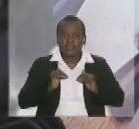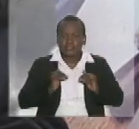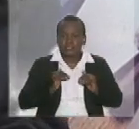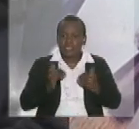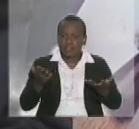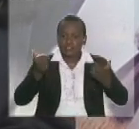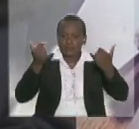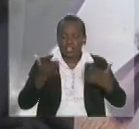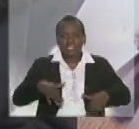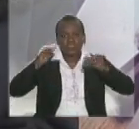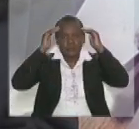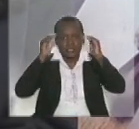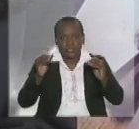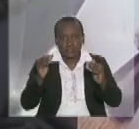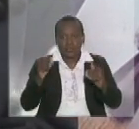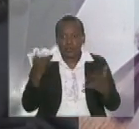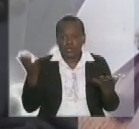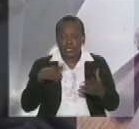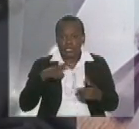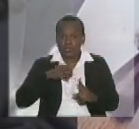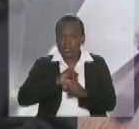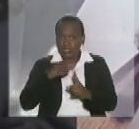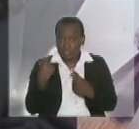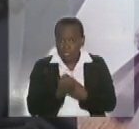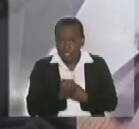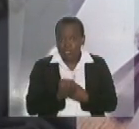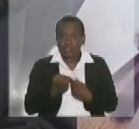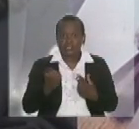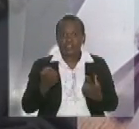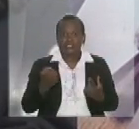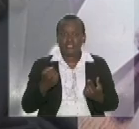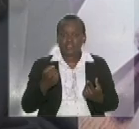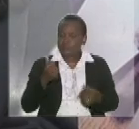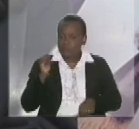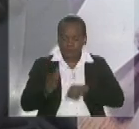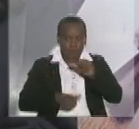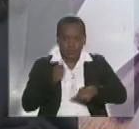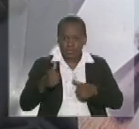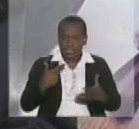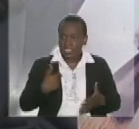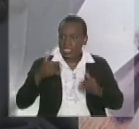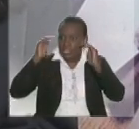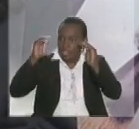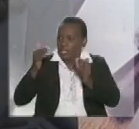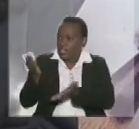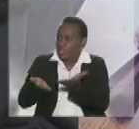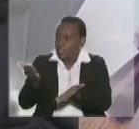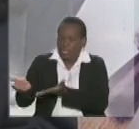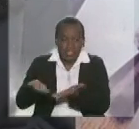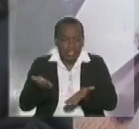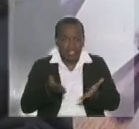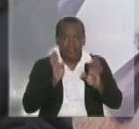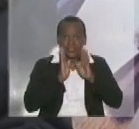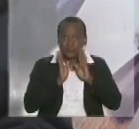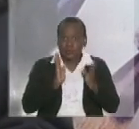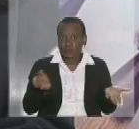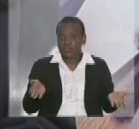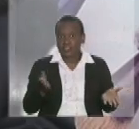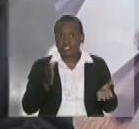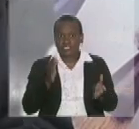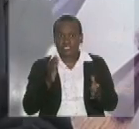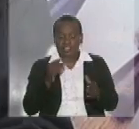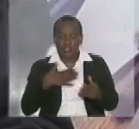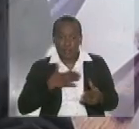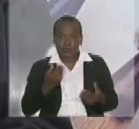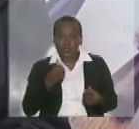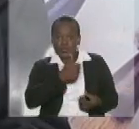queria que vocês falassem, vamos falar de respeito. Eu acho que a gente vive numa sociedade que quando vira essa coisa de agradar muito, agradar nas redes sociais para